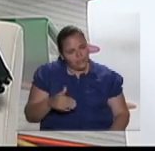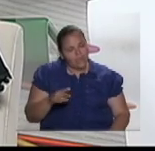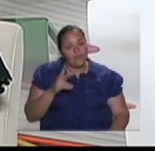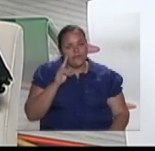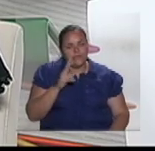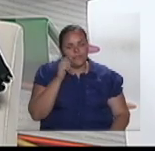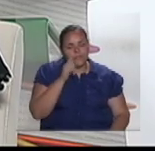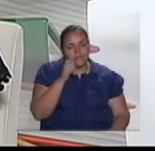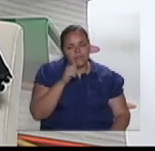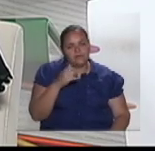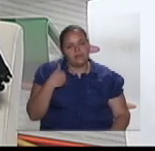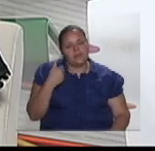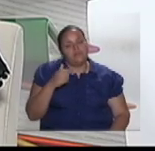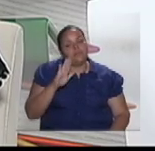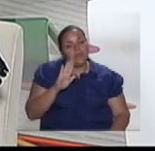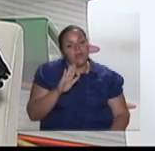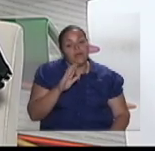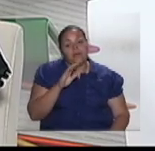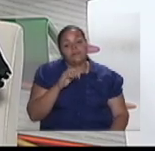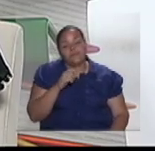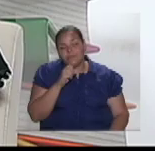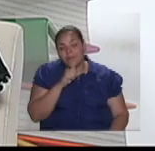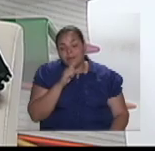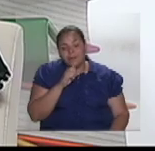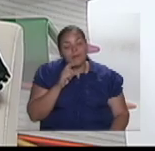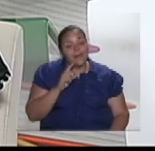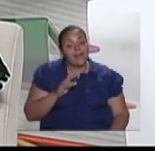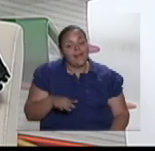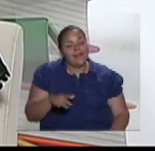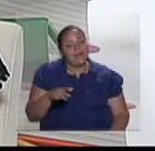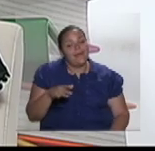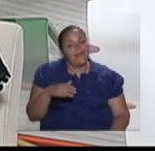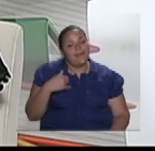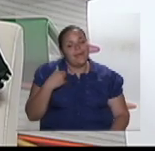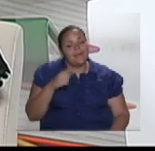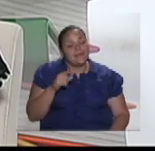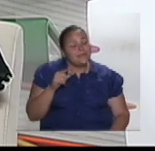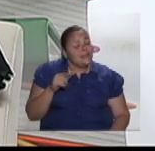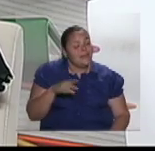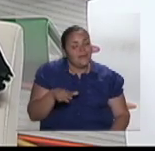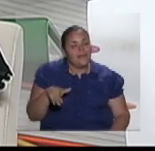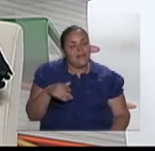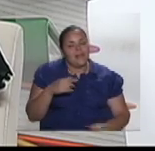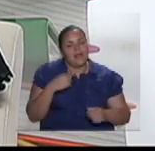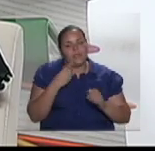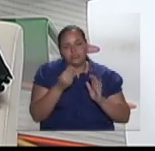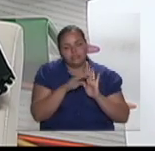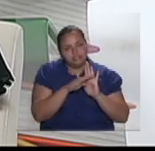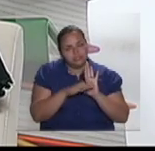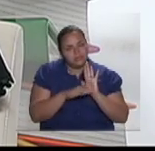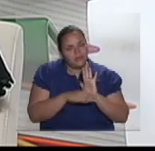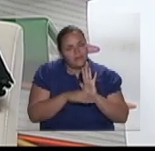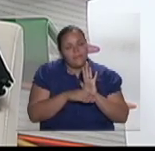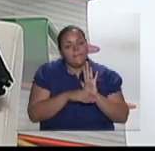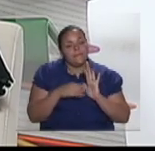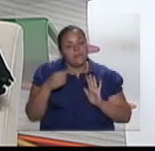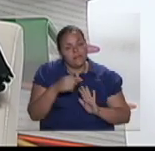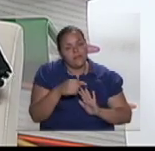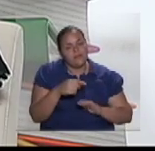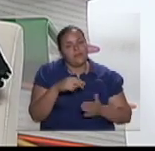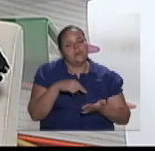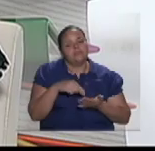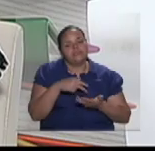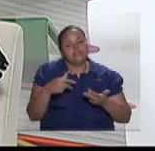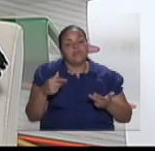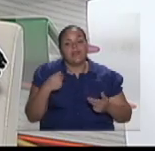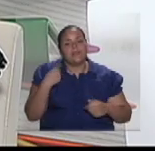fase. Porque eu já vi meninas mais velhas que estudam na mesma escola que ela e que tinham essa agenda lotada na mesma academia,